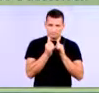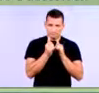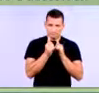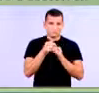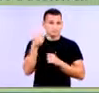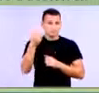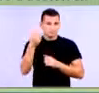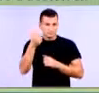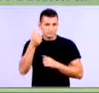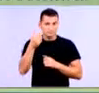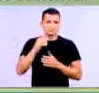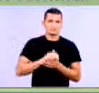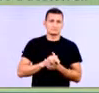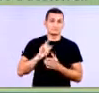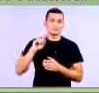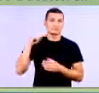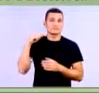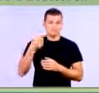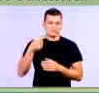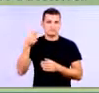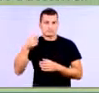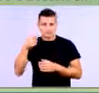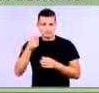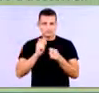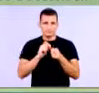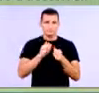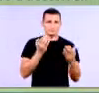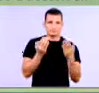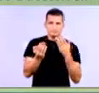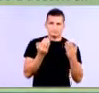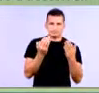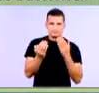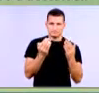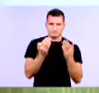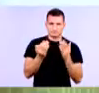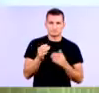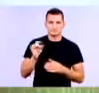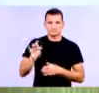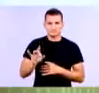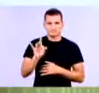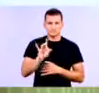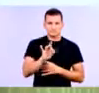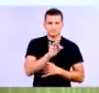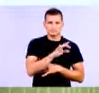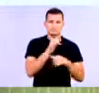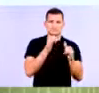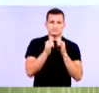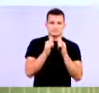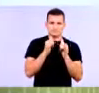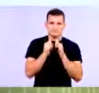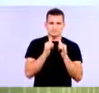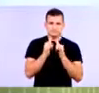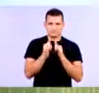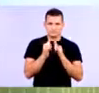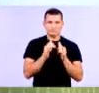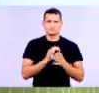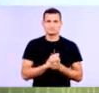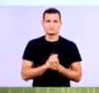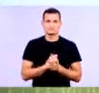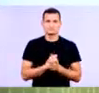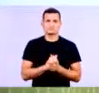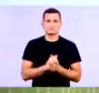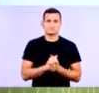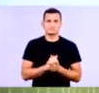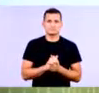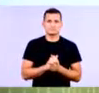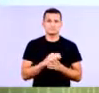anterior, é necessário depois fazer uma análise de cada uma das informações para